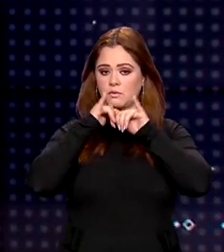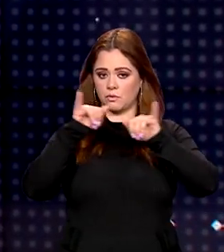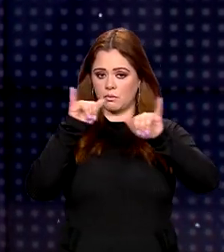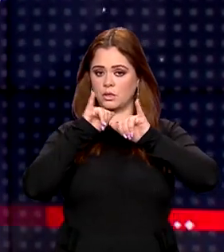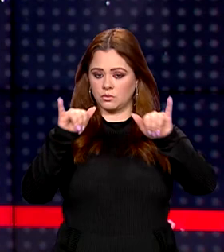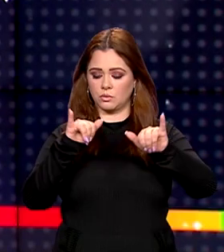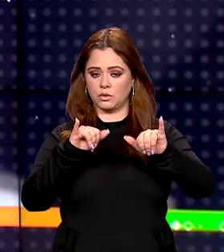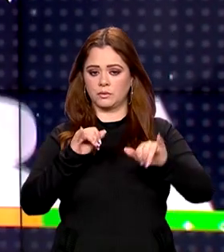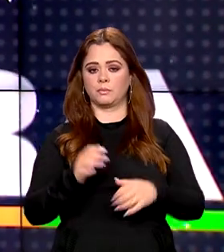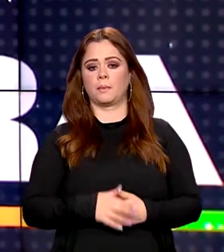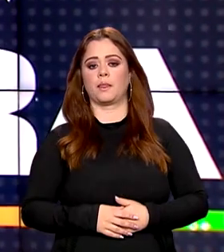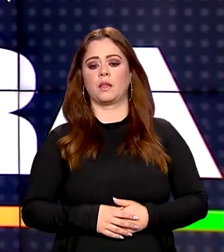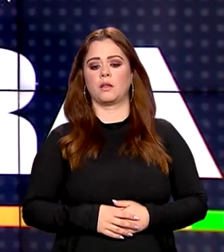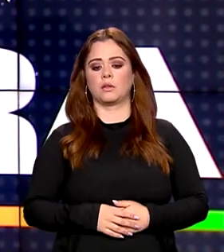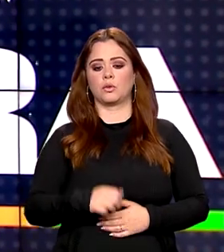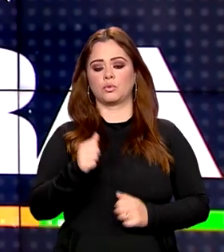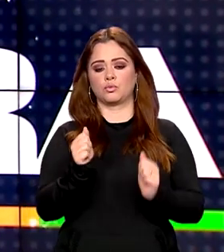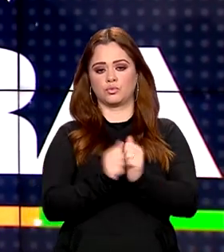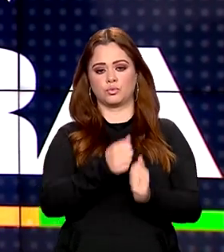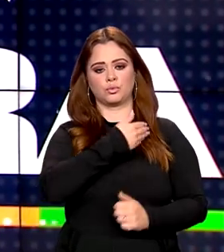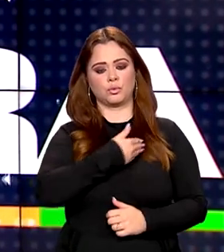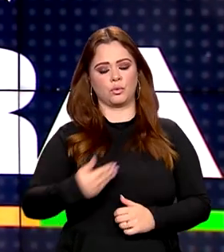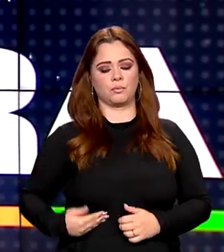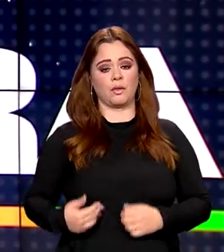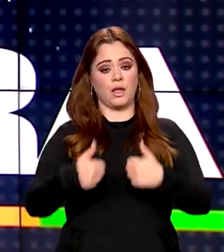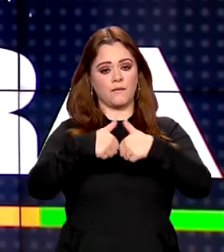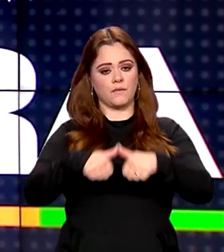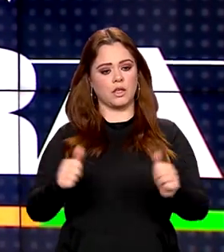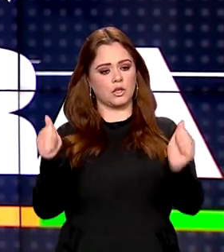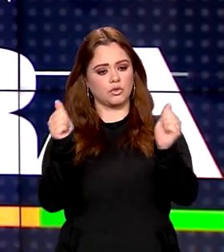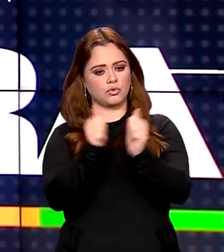mais informações sobre o governo federal. Fique